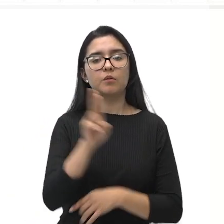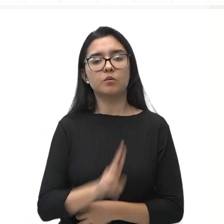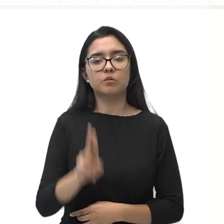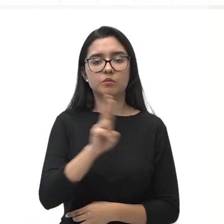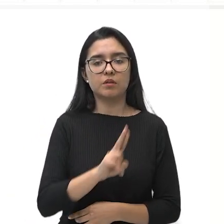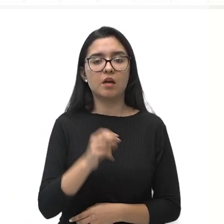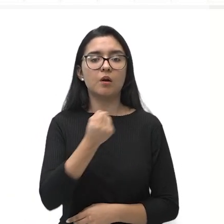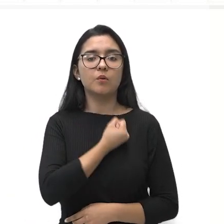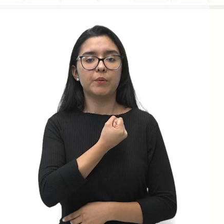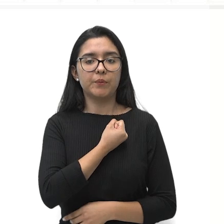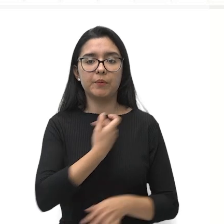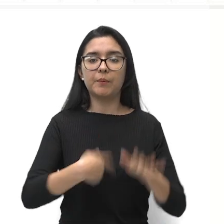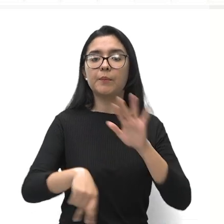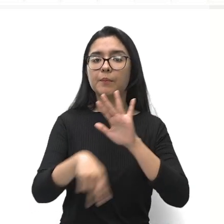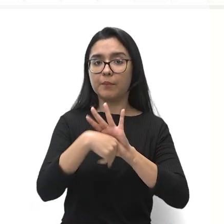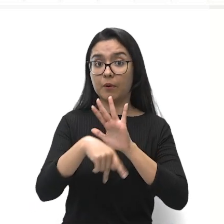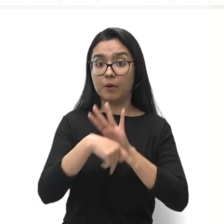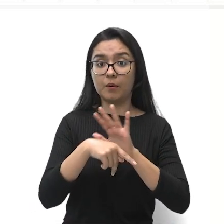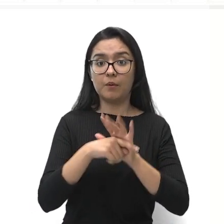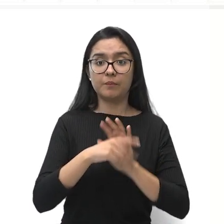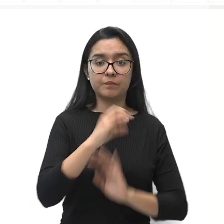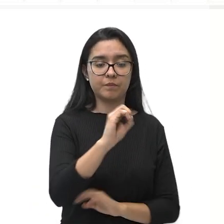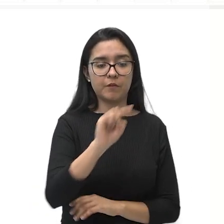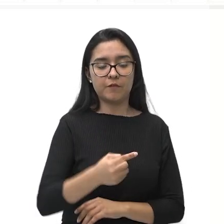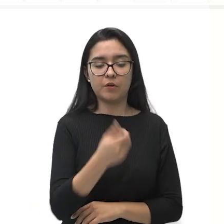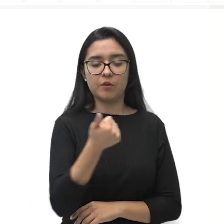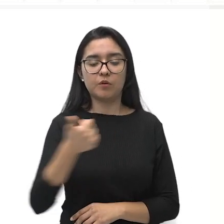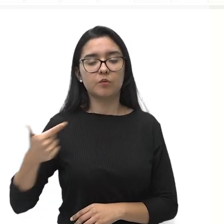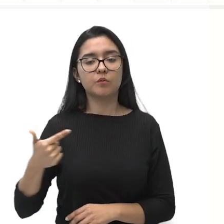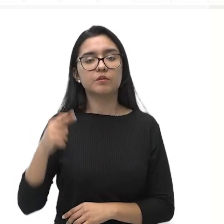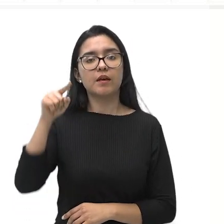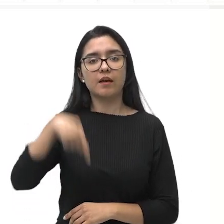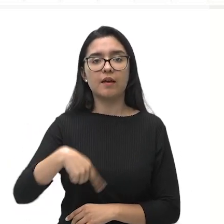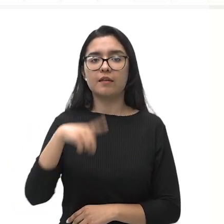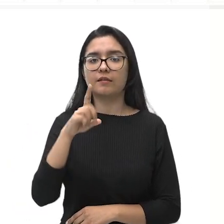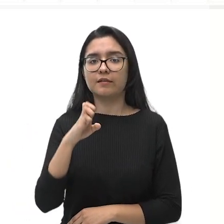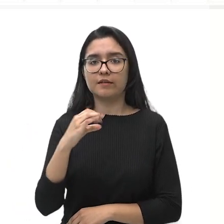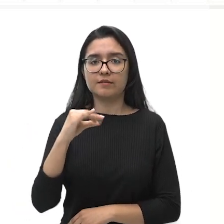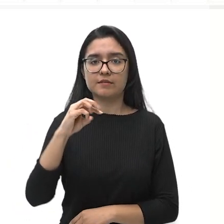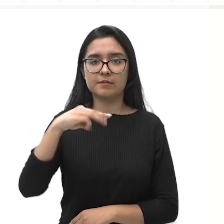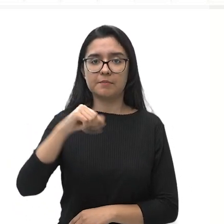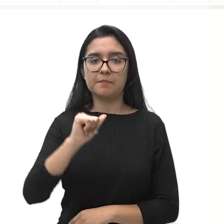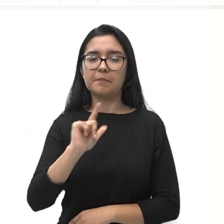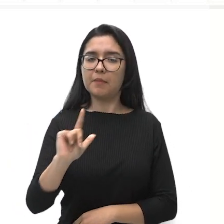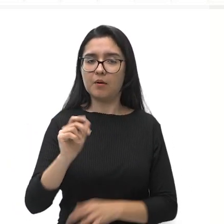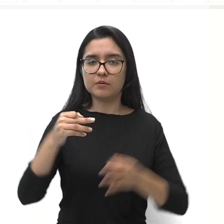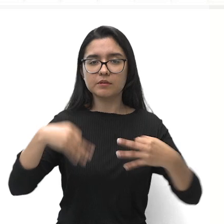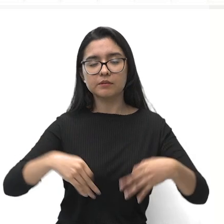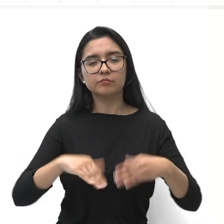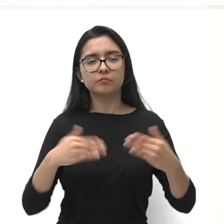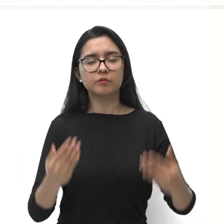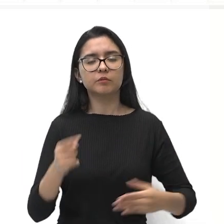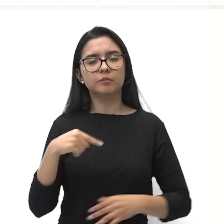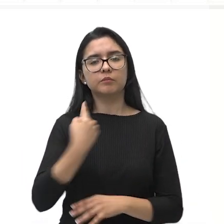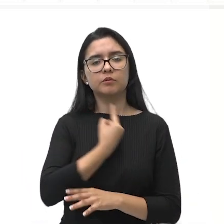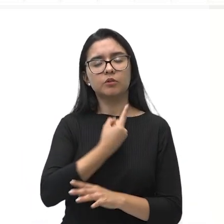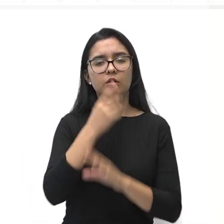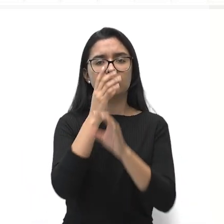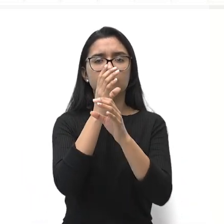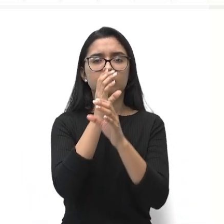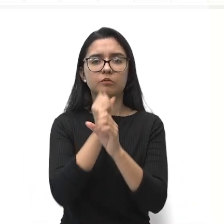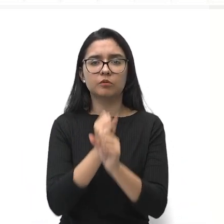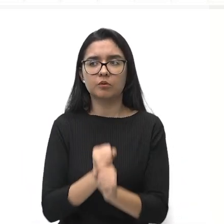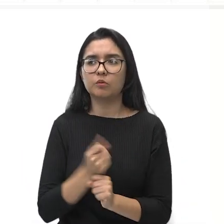número, certo, se torna, um número decimal. Então nós podemos, para efeito de